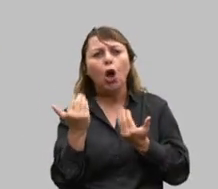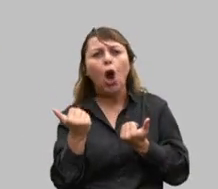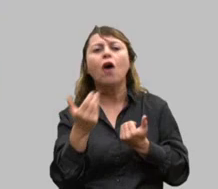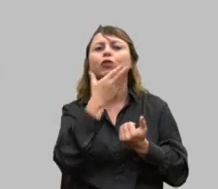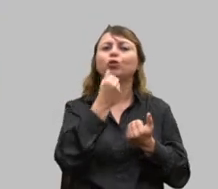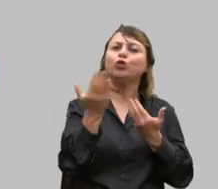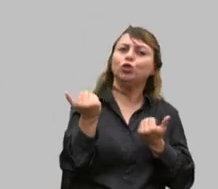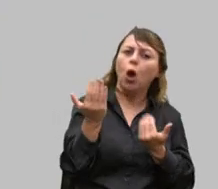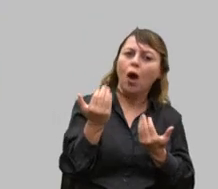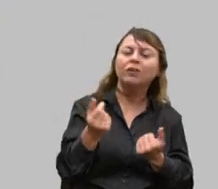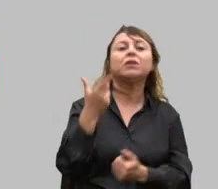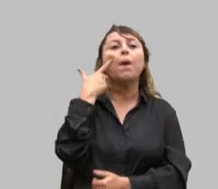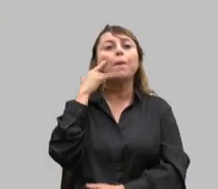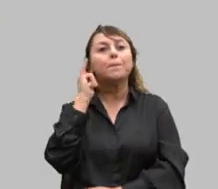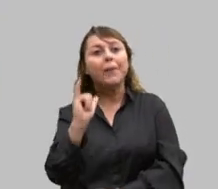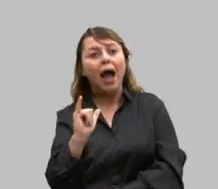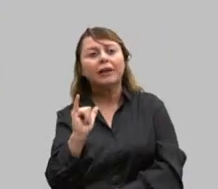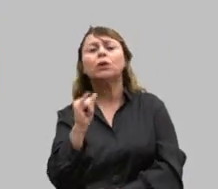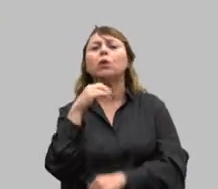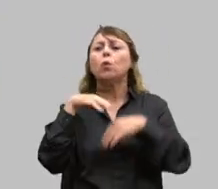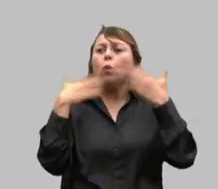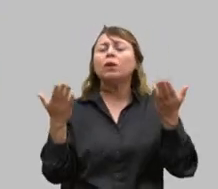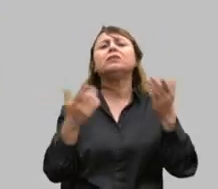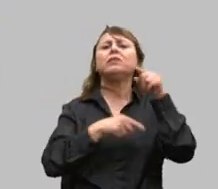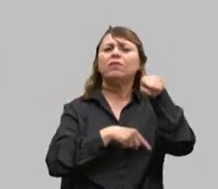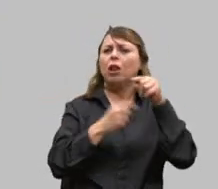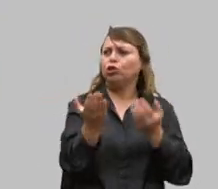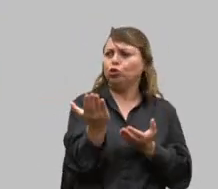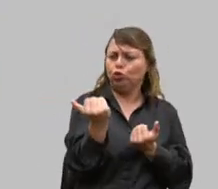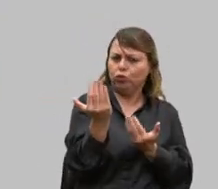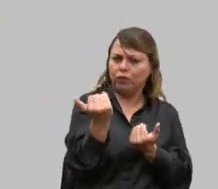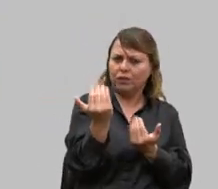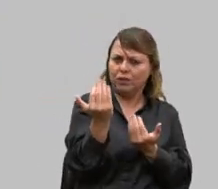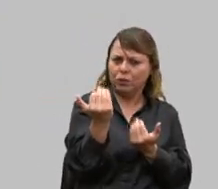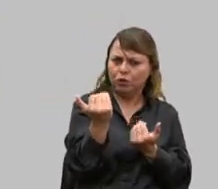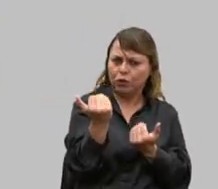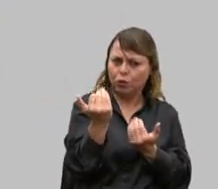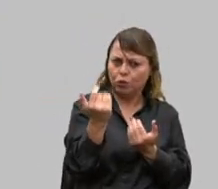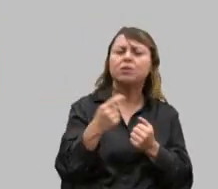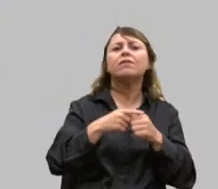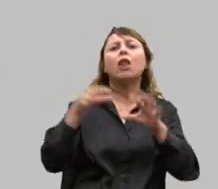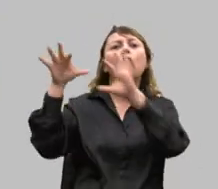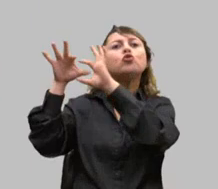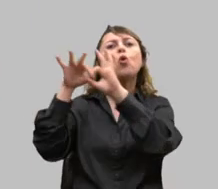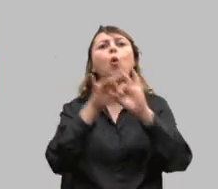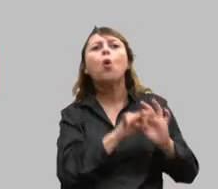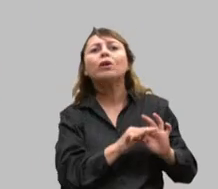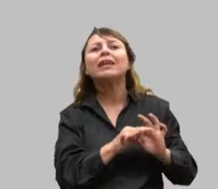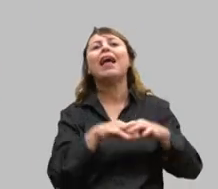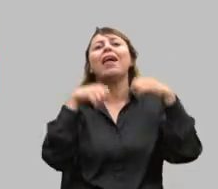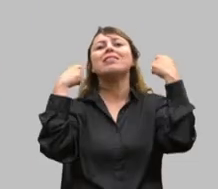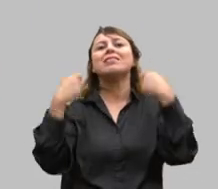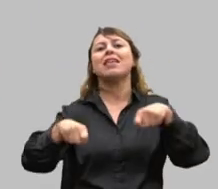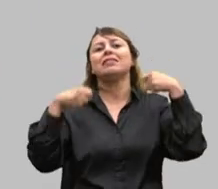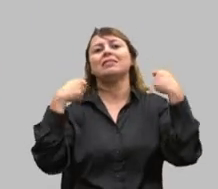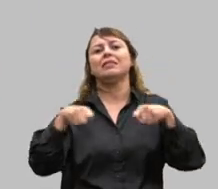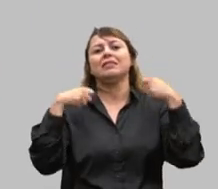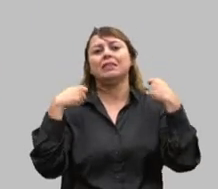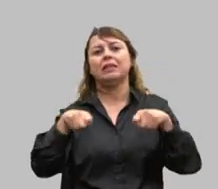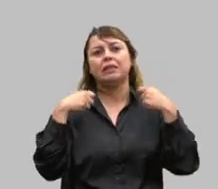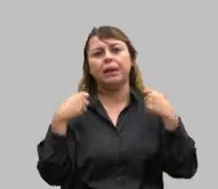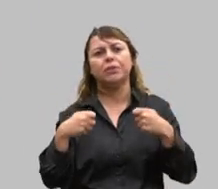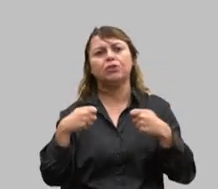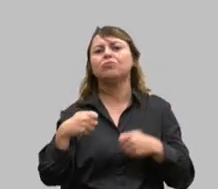que já são pais quando a gente tá falando de juventude a gente tá falando de um contexto que necessariamente plural